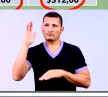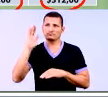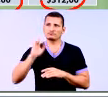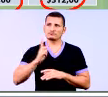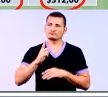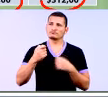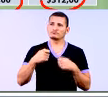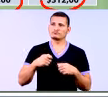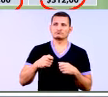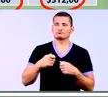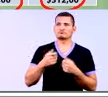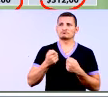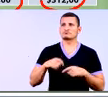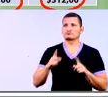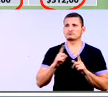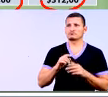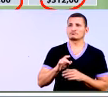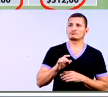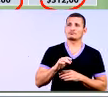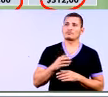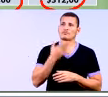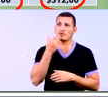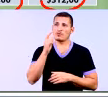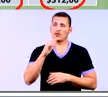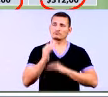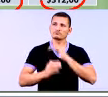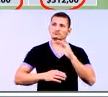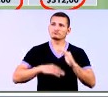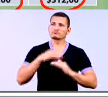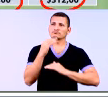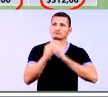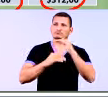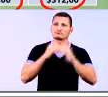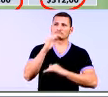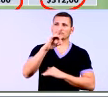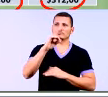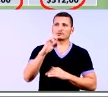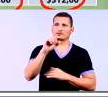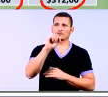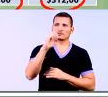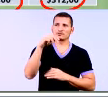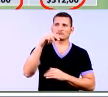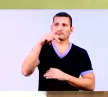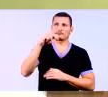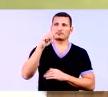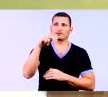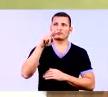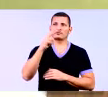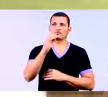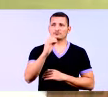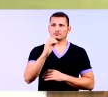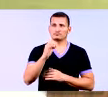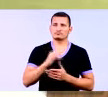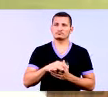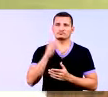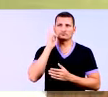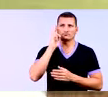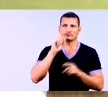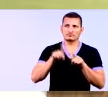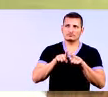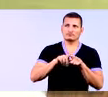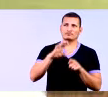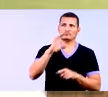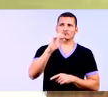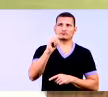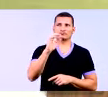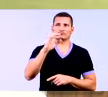interessa é o que é, gente? É o desempenho, tá? Professor, vale lembrar também que a memória cache, né, nessa situação aí, ela já